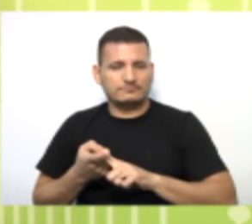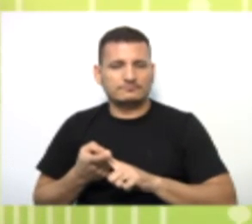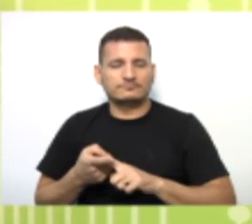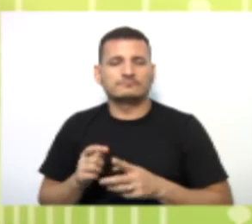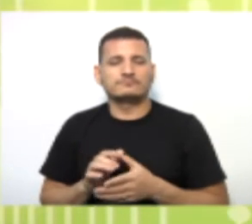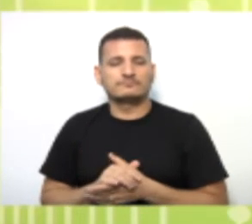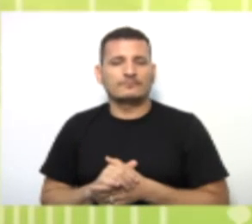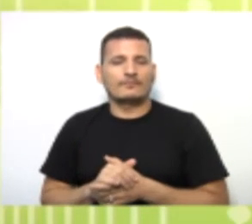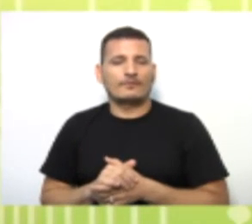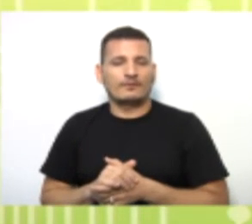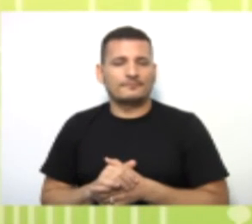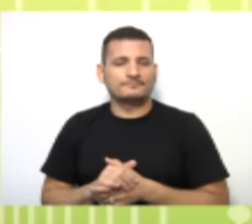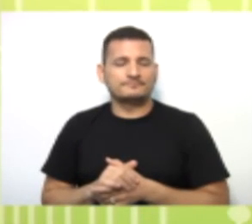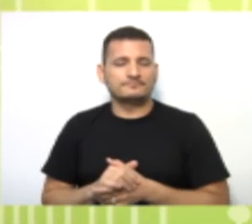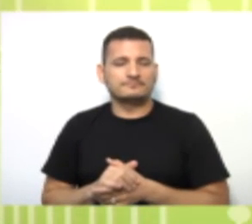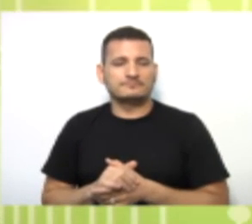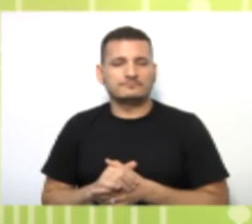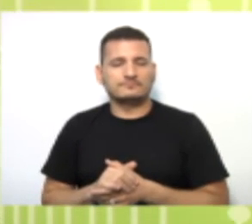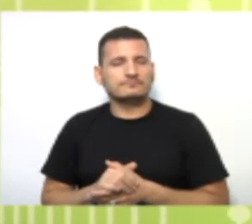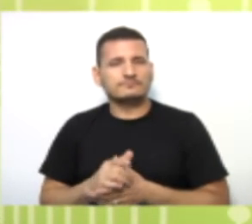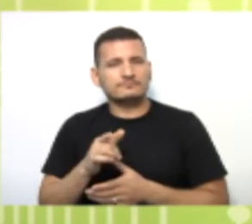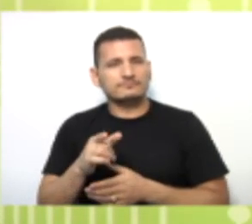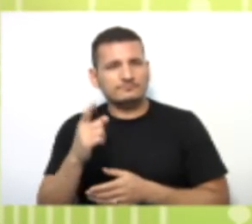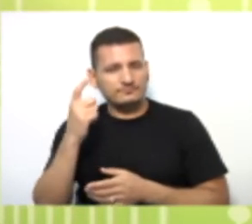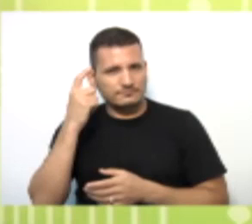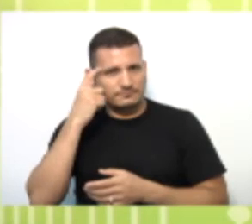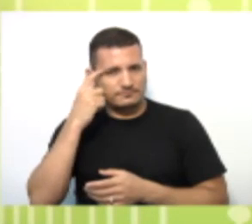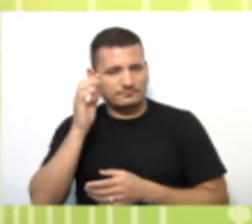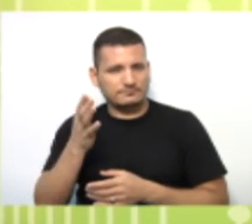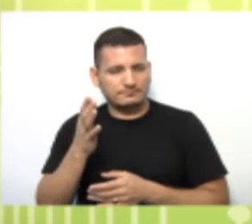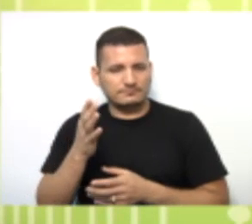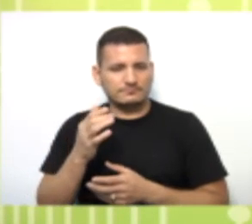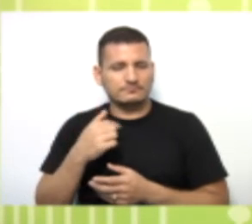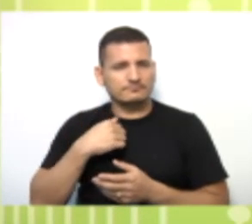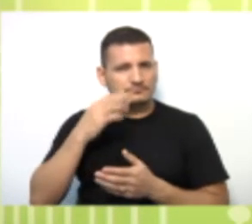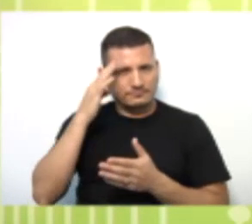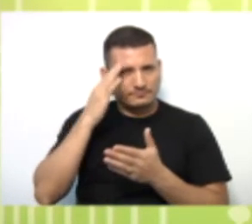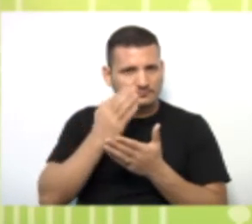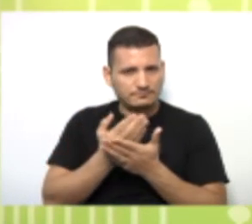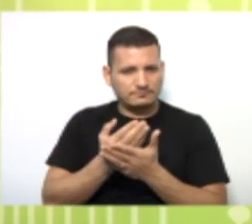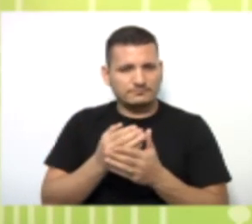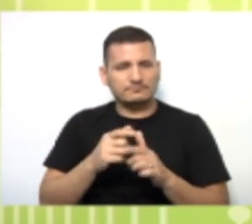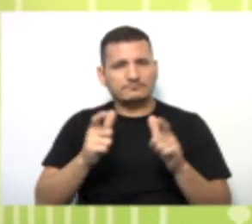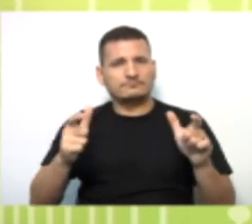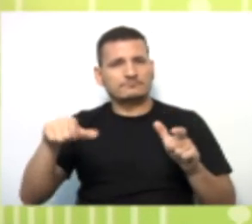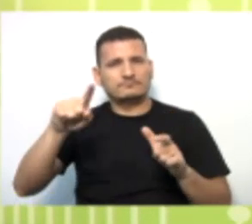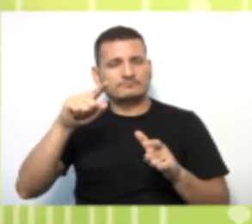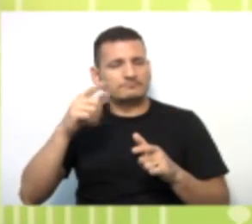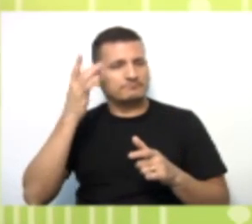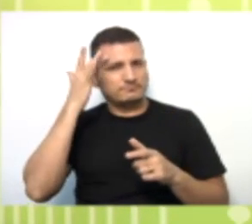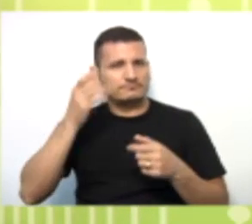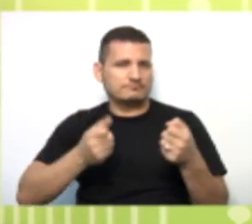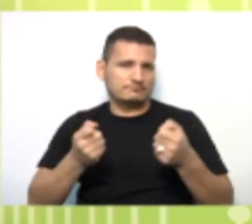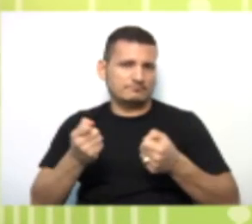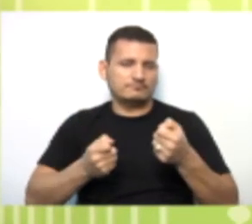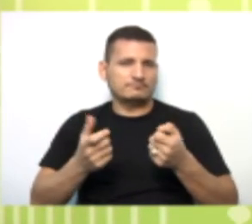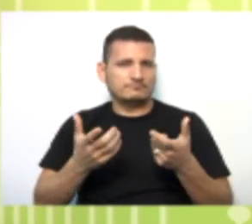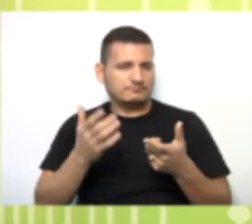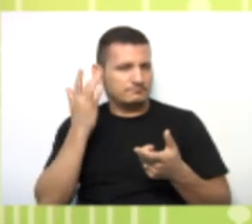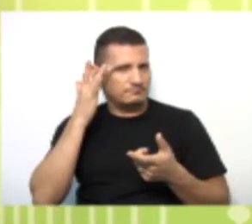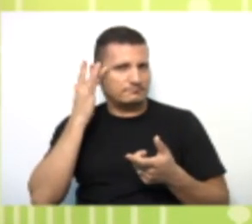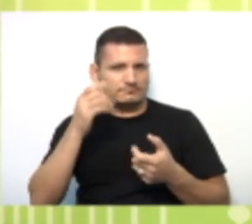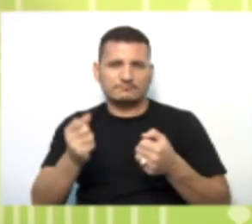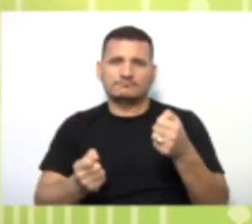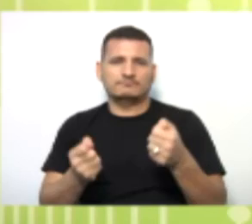rapidinho comigo. Você já parou para pensar no seguinte: eu acredito que muitos de vocês não dirigem, não sabem dirigir um carro ainda, vocês não